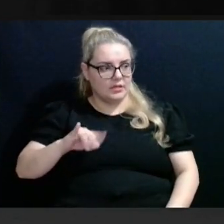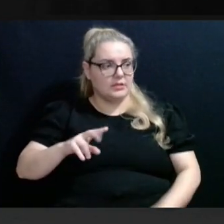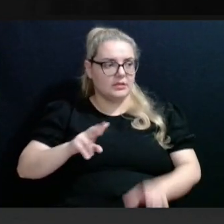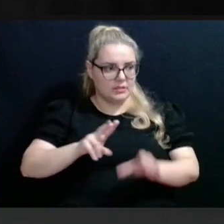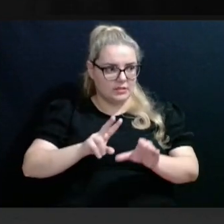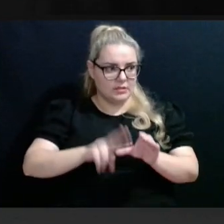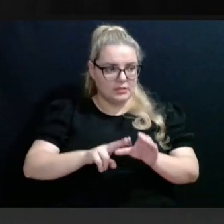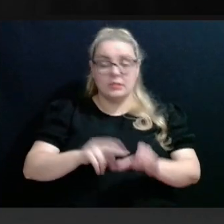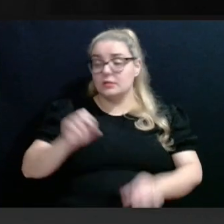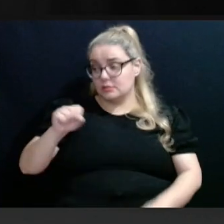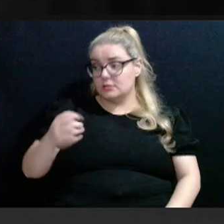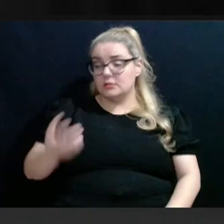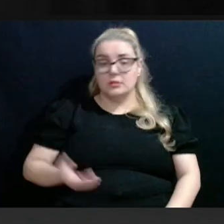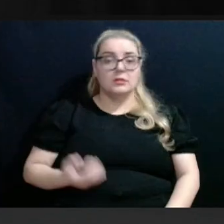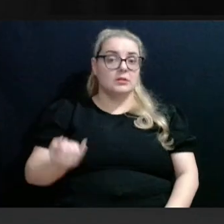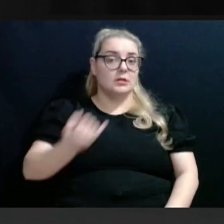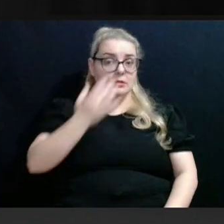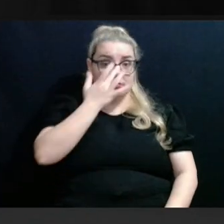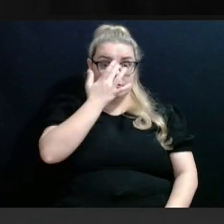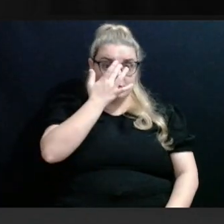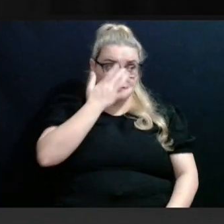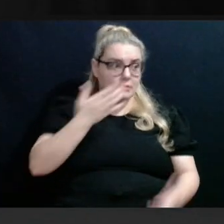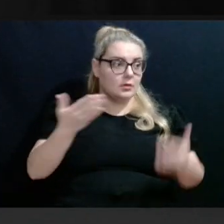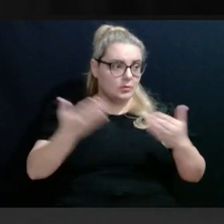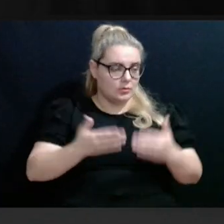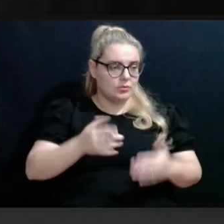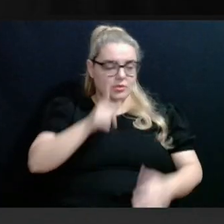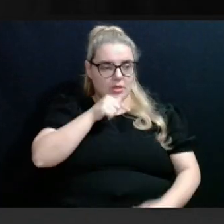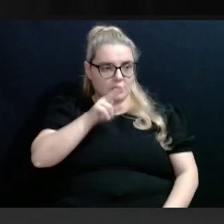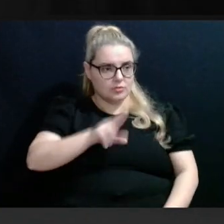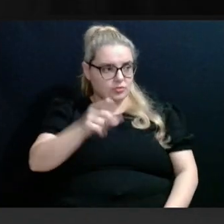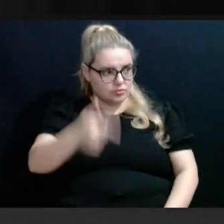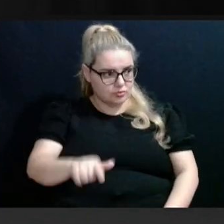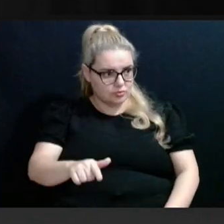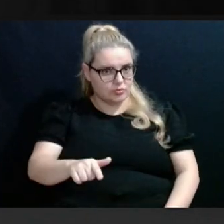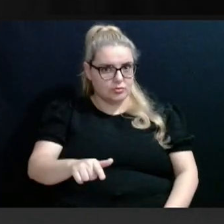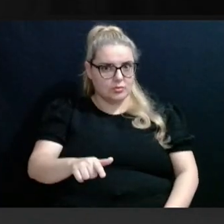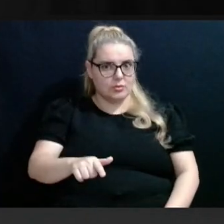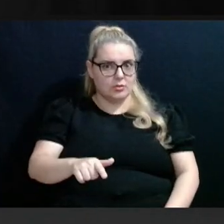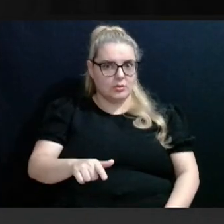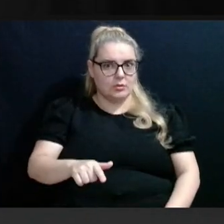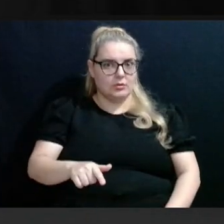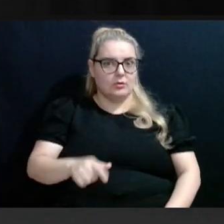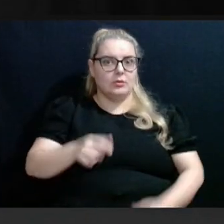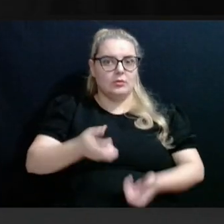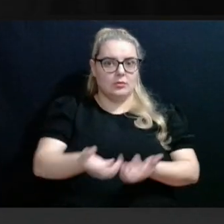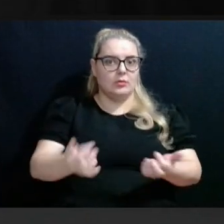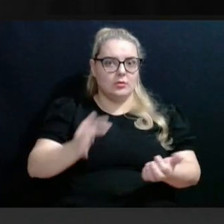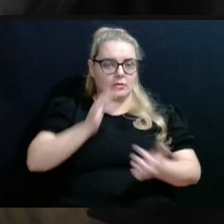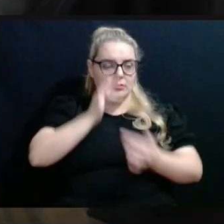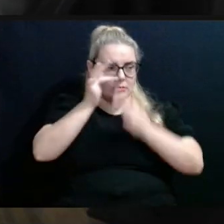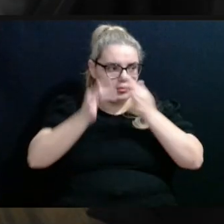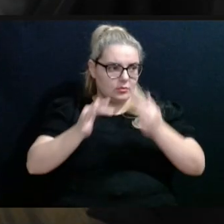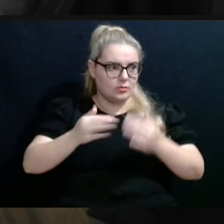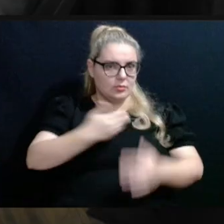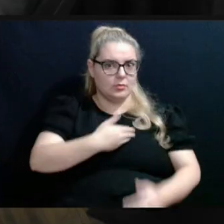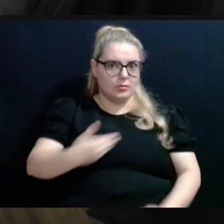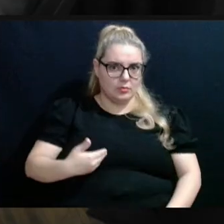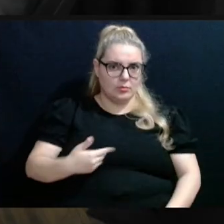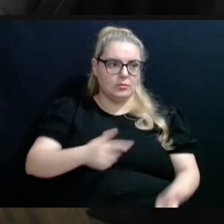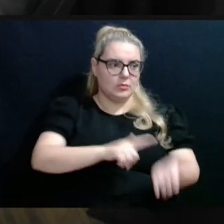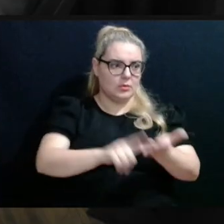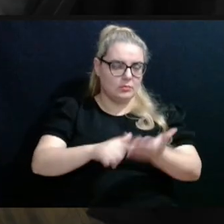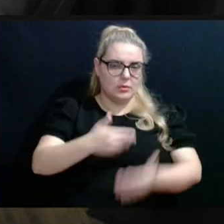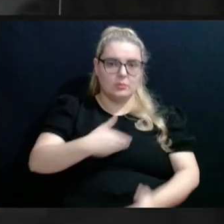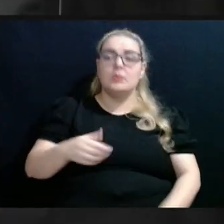e a importância. Hoje, a água de reuso em Campinas, ela vai para molhar os jardins públicos e para limpeza pública, é isso? Exatamente.